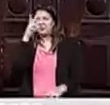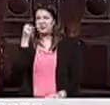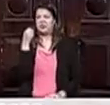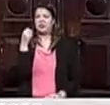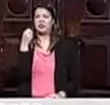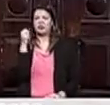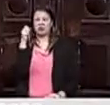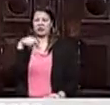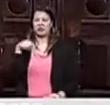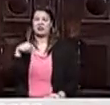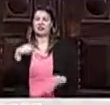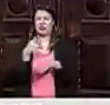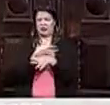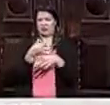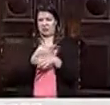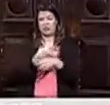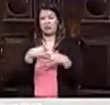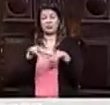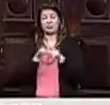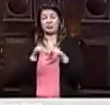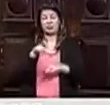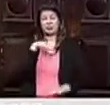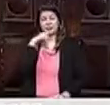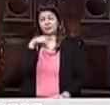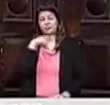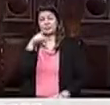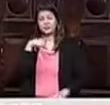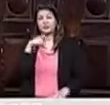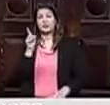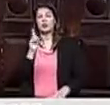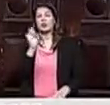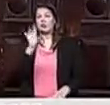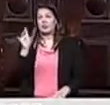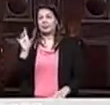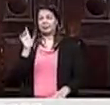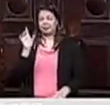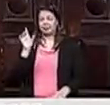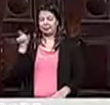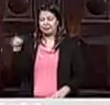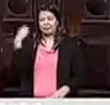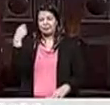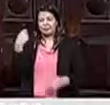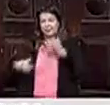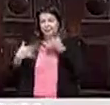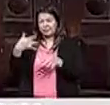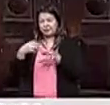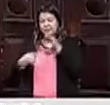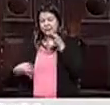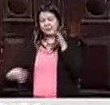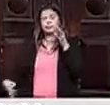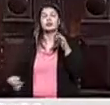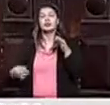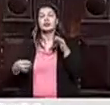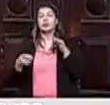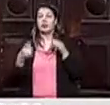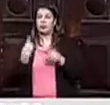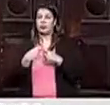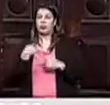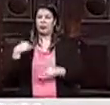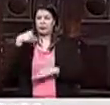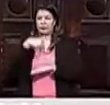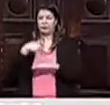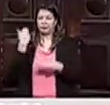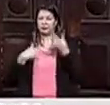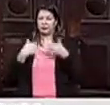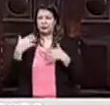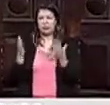cidade, a inabilidade, não só nas palavras, porque às vezes eu vi aqui alguns pronunciamentos